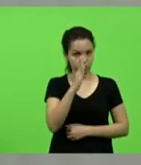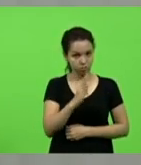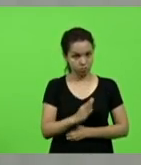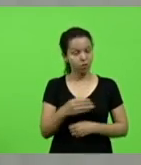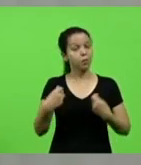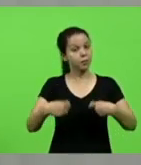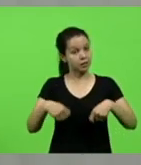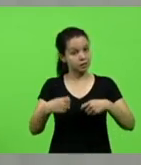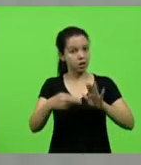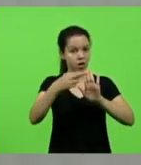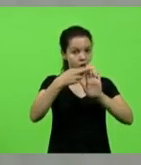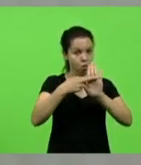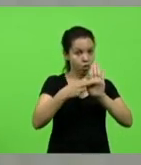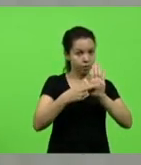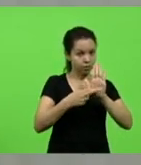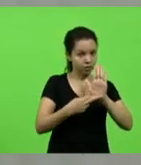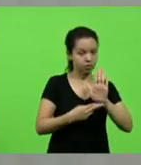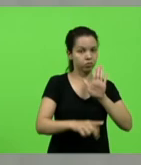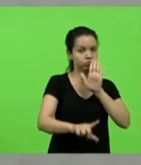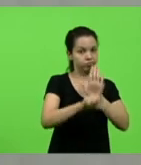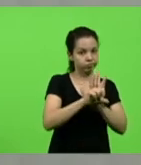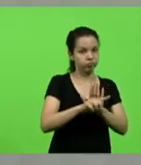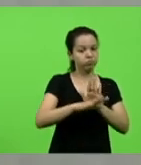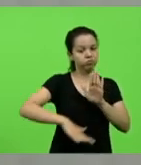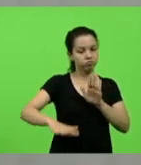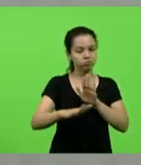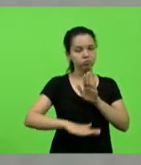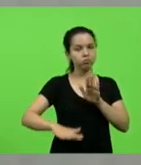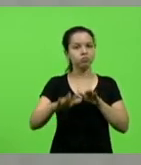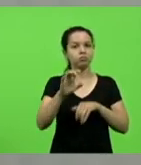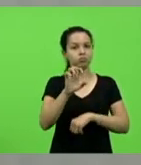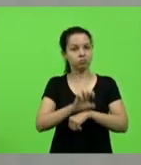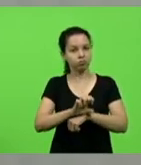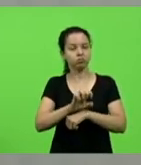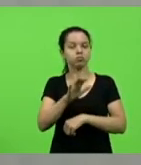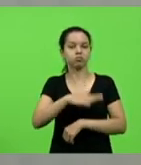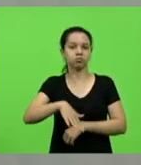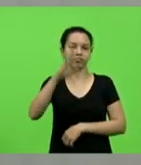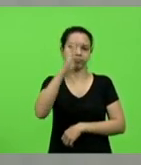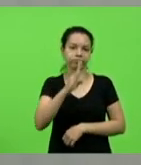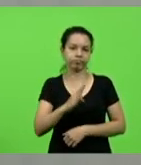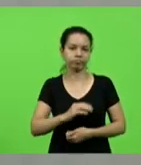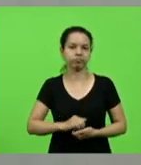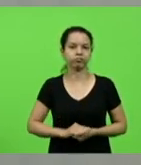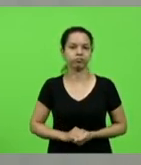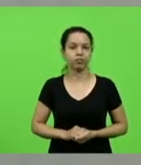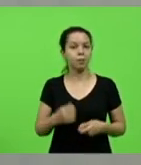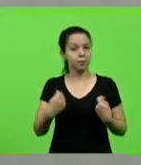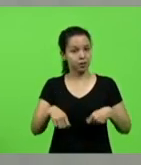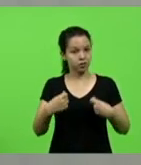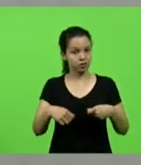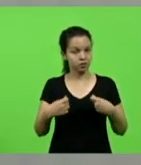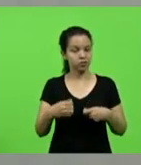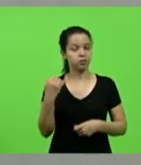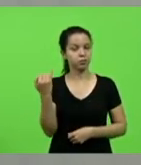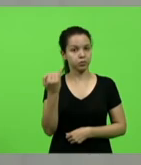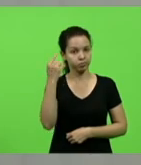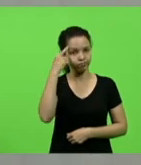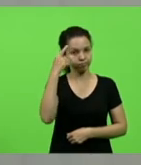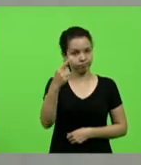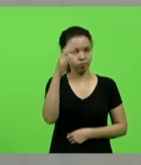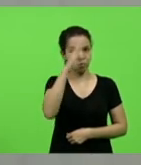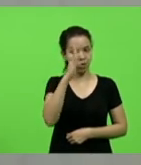legislativas nos âmbitos estadual e federal. Cabe salientar que o Brasil é signatário de